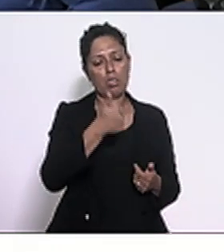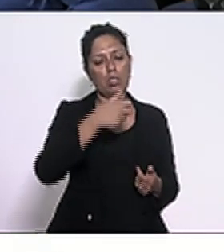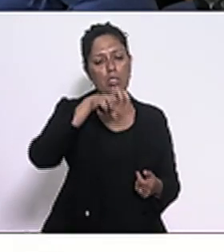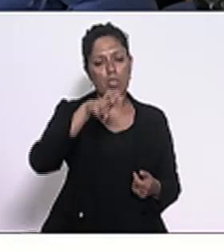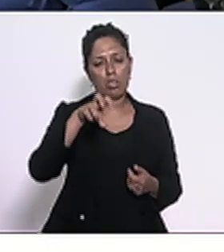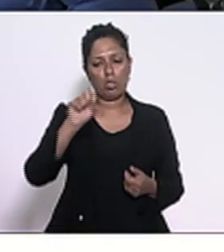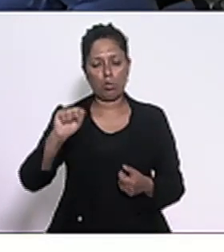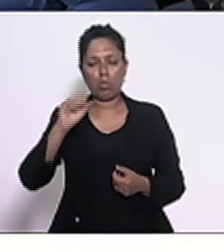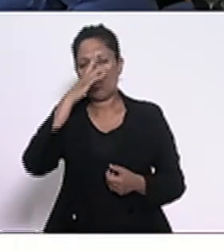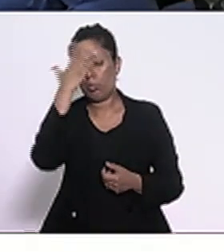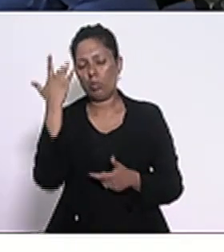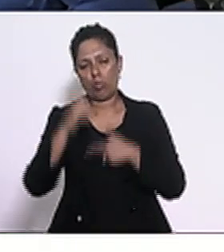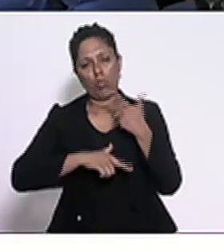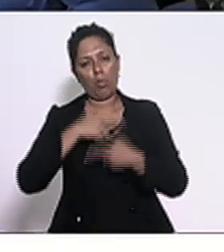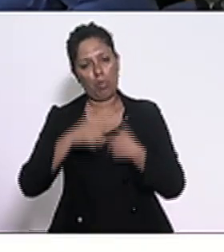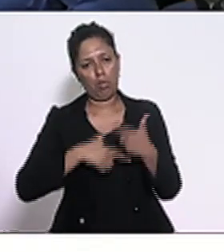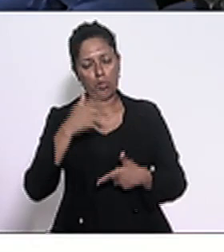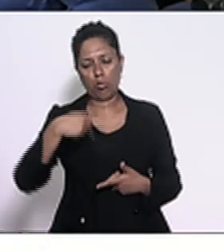155